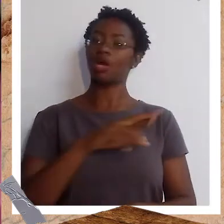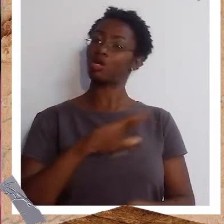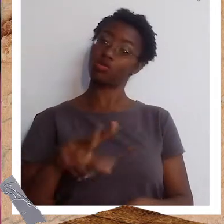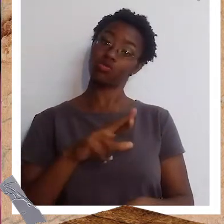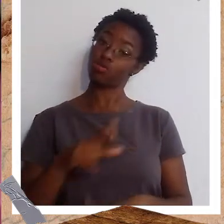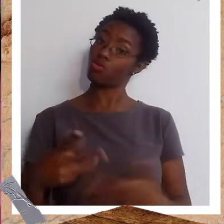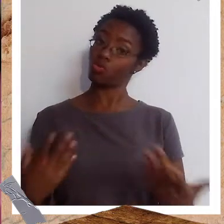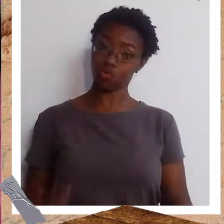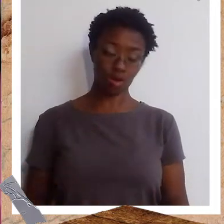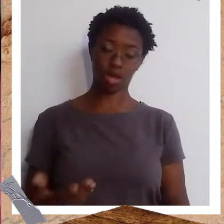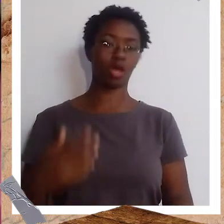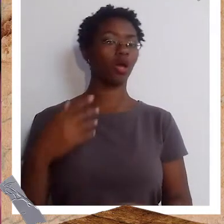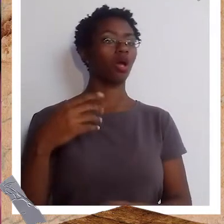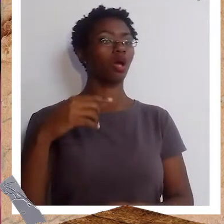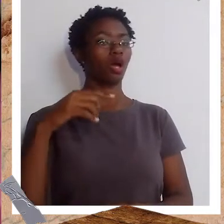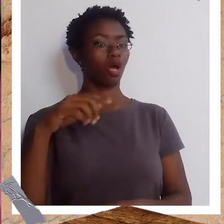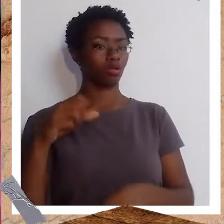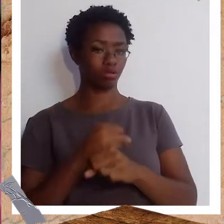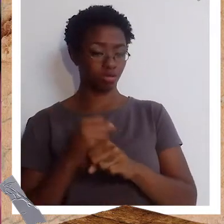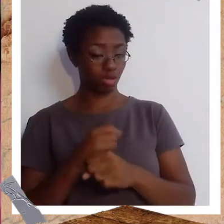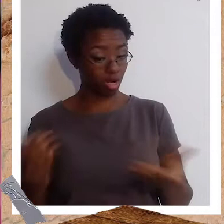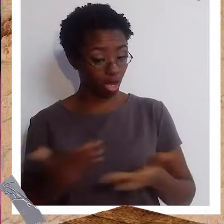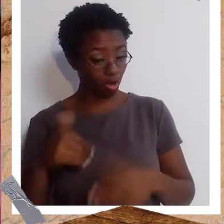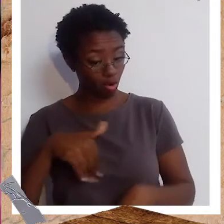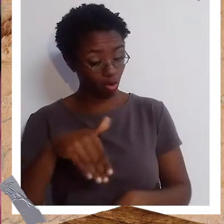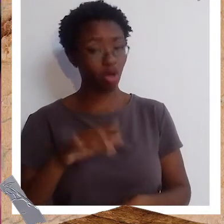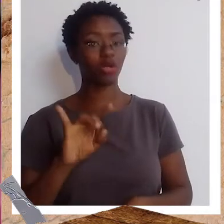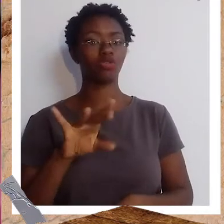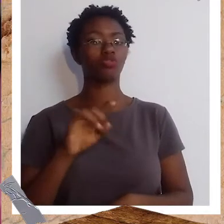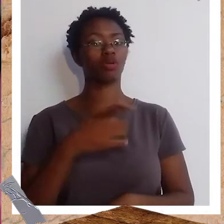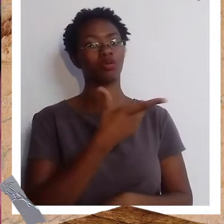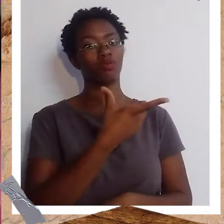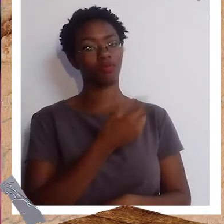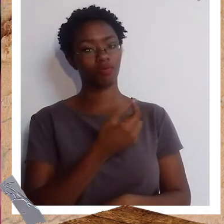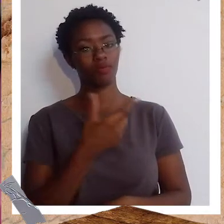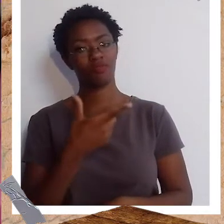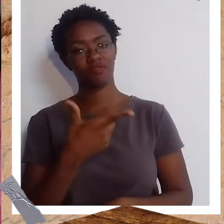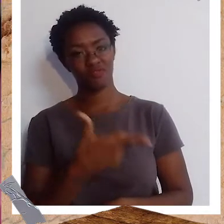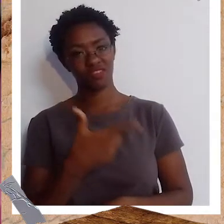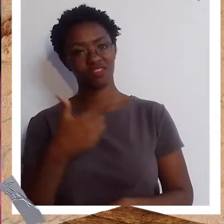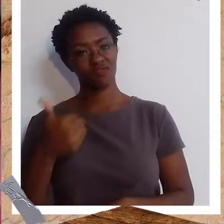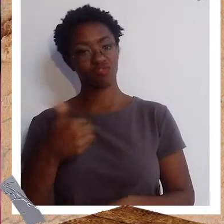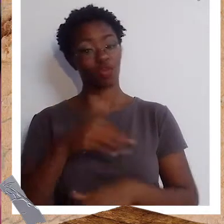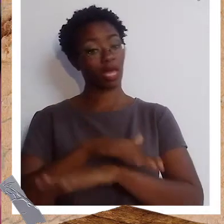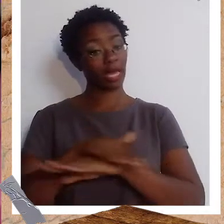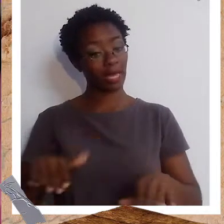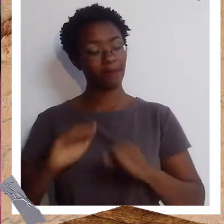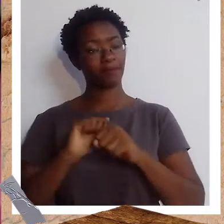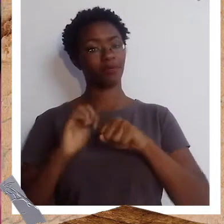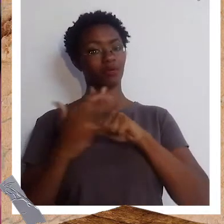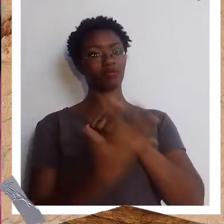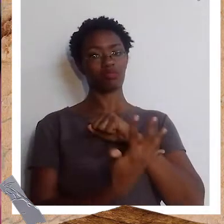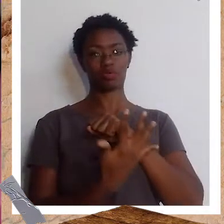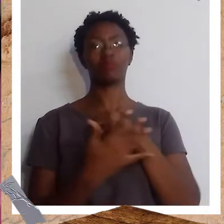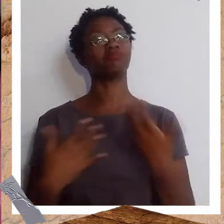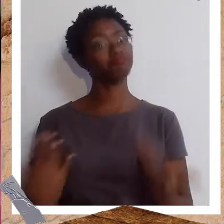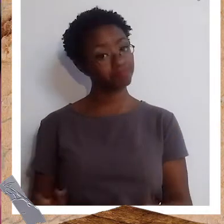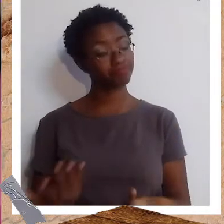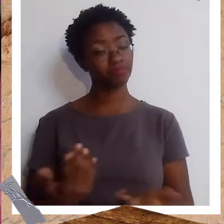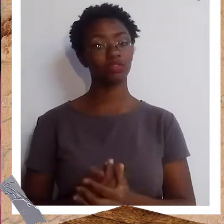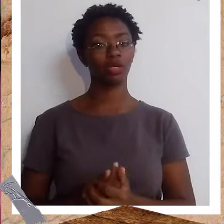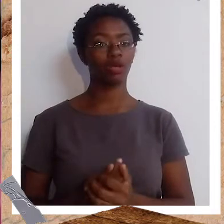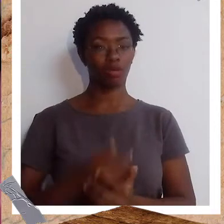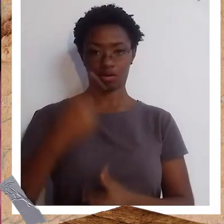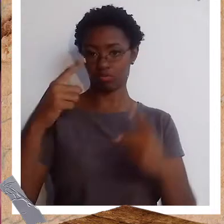da Clarice vai se realizar este ano, só em 2021, quando saímos de tudo desse pandemônio. Então, esse é o primeiro